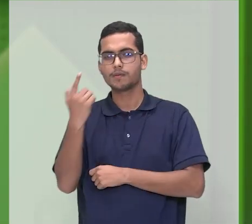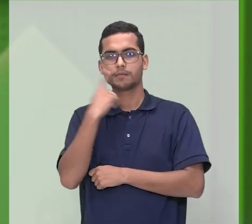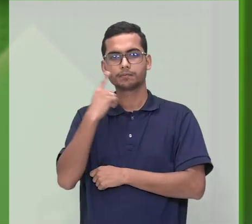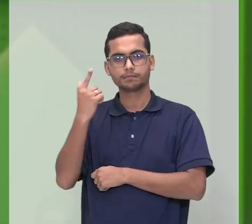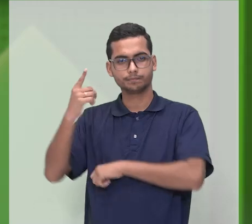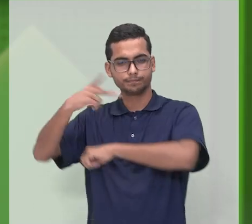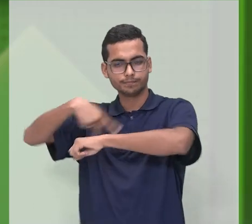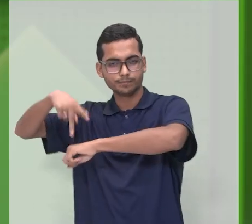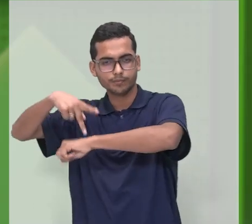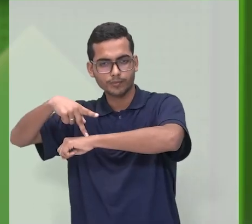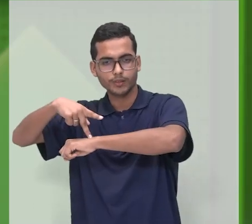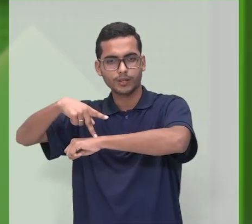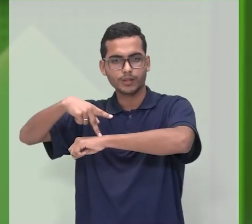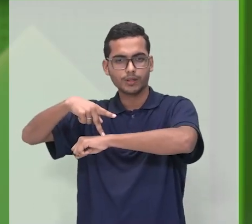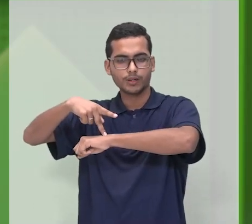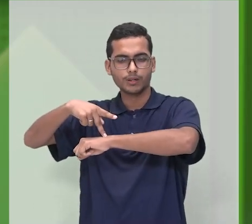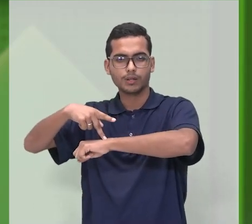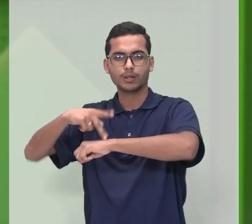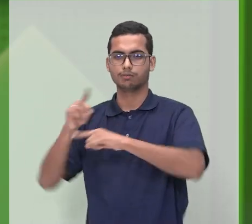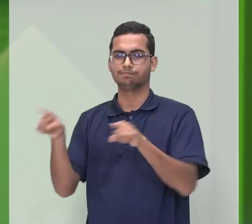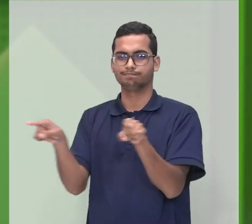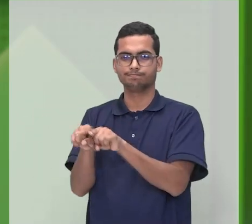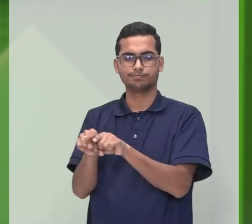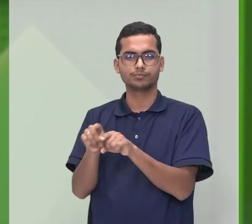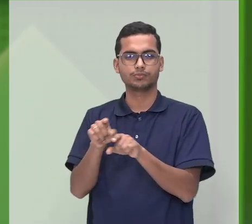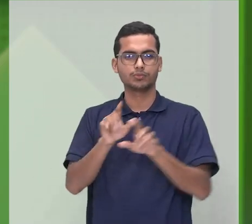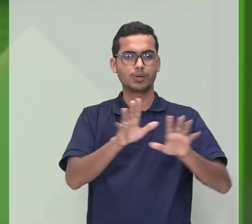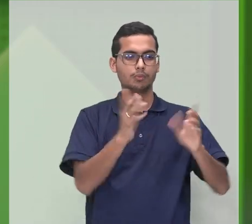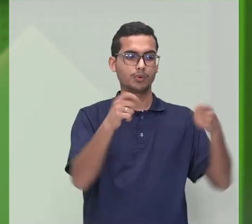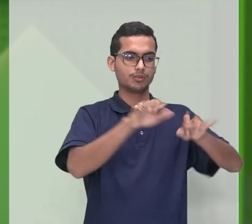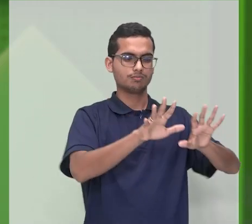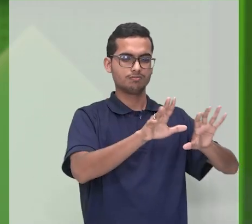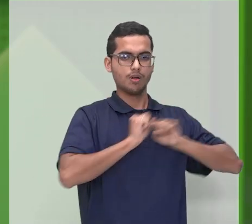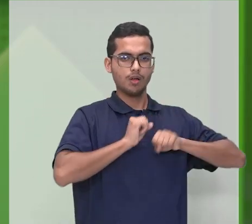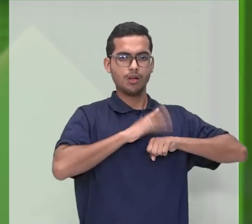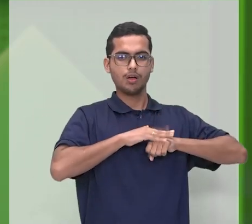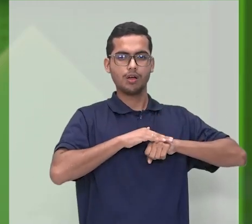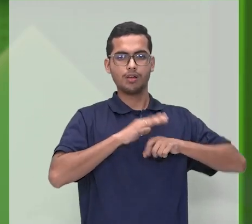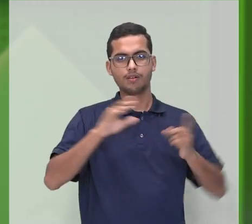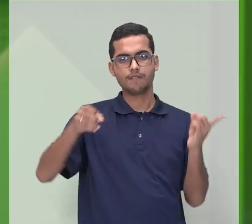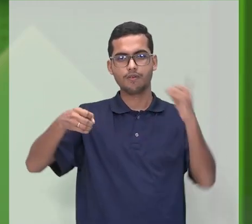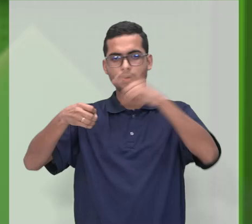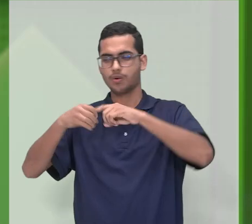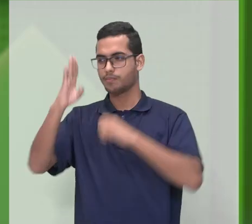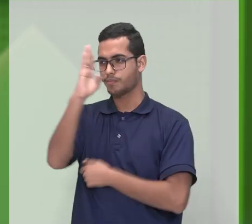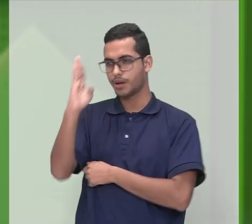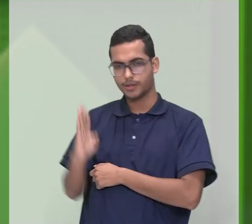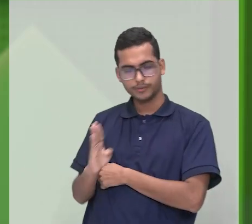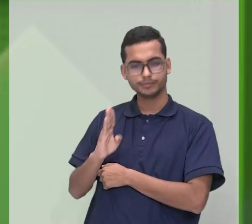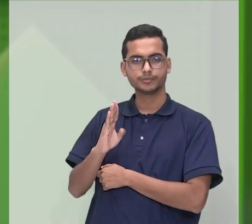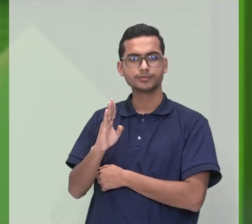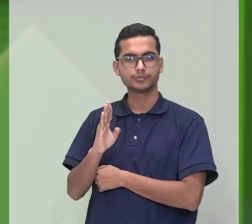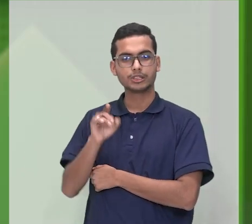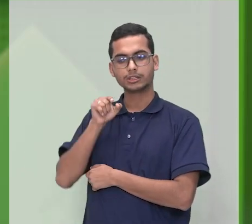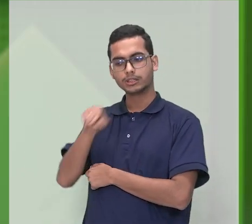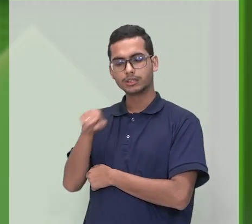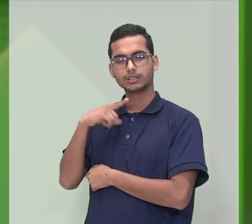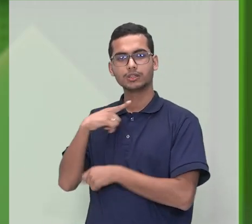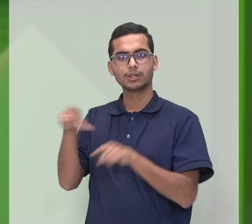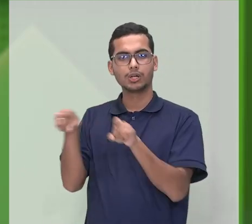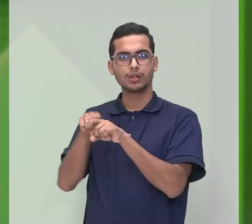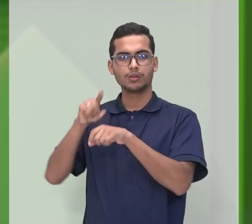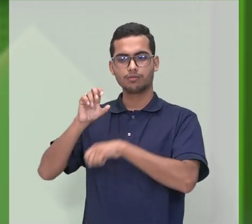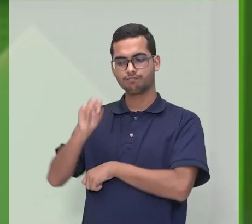exterior, em passeio, em viagem turística, retornou para o Brasil, trazendo o